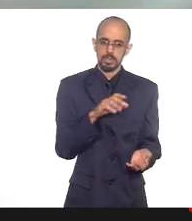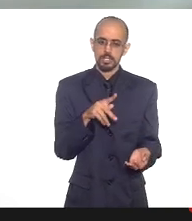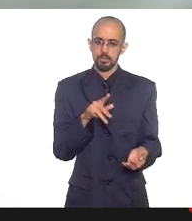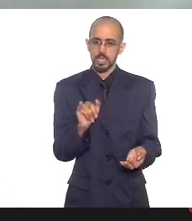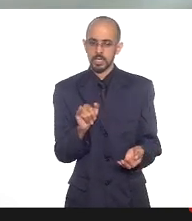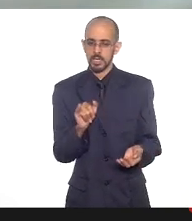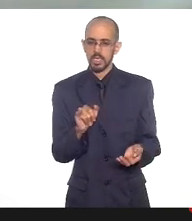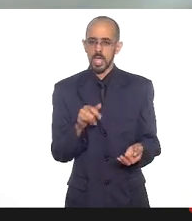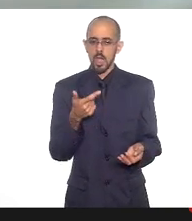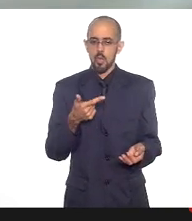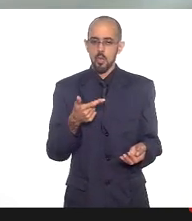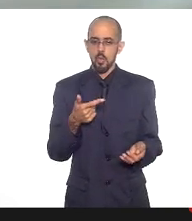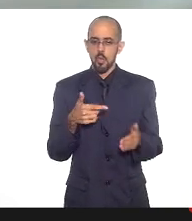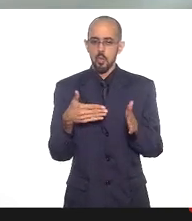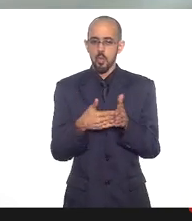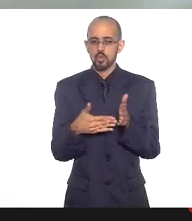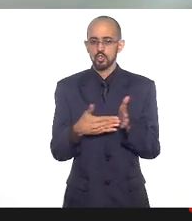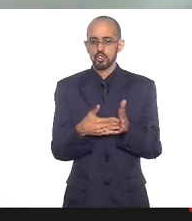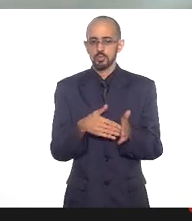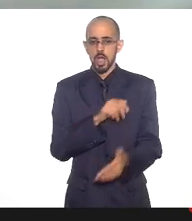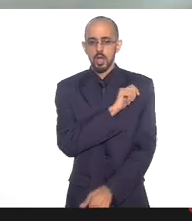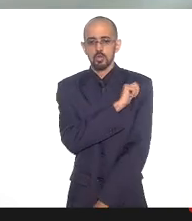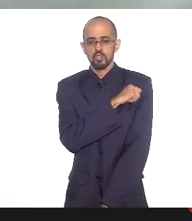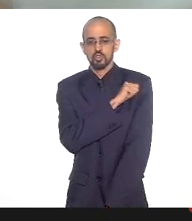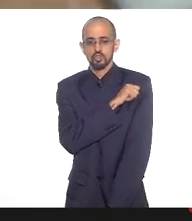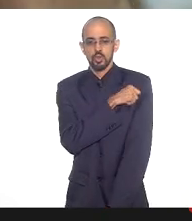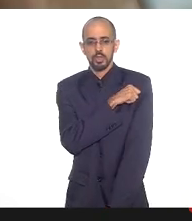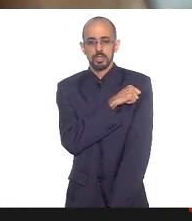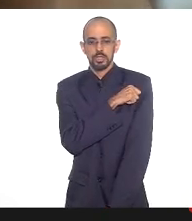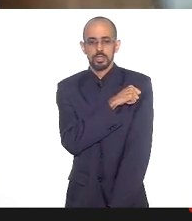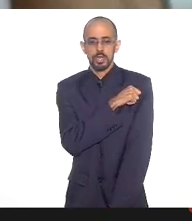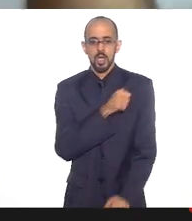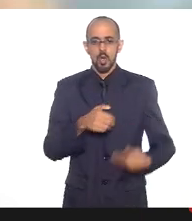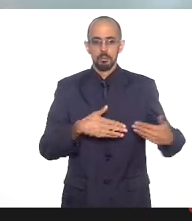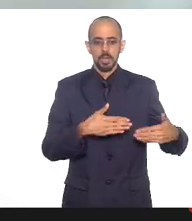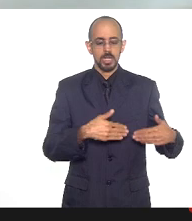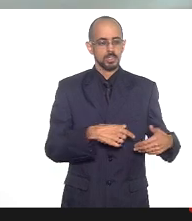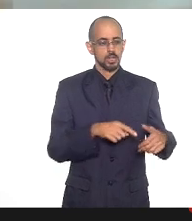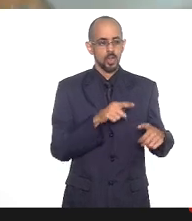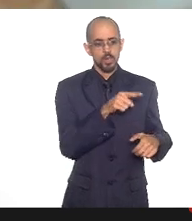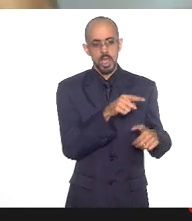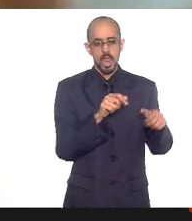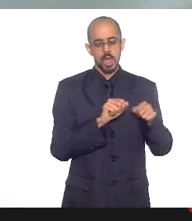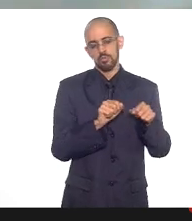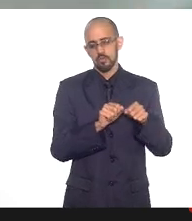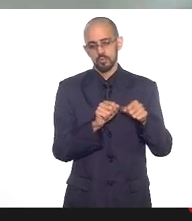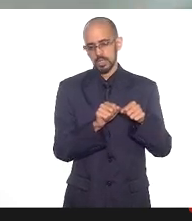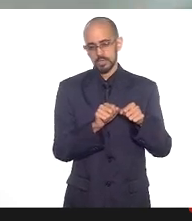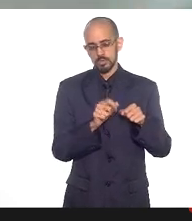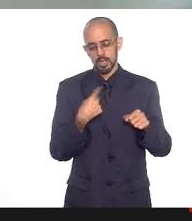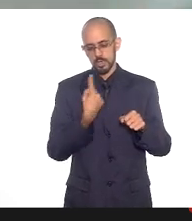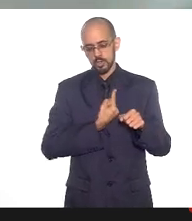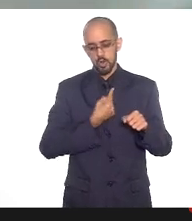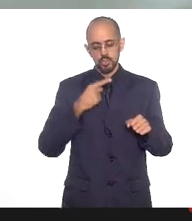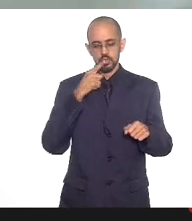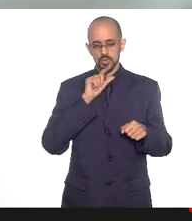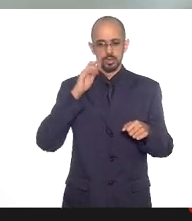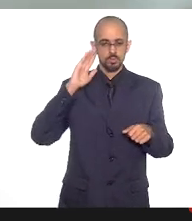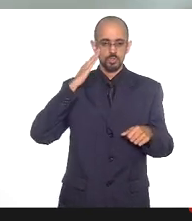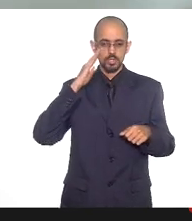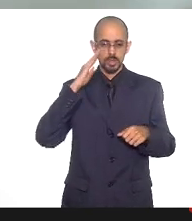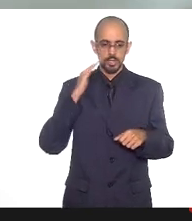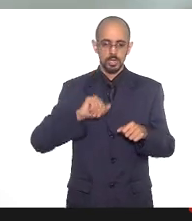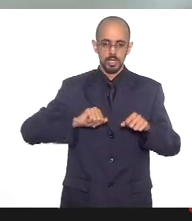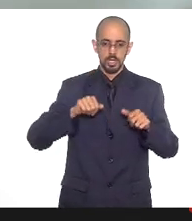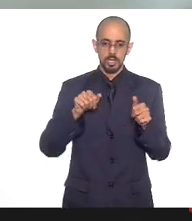última auditoria operacional que ela fez, para a gente saber como é que ela se dá em encaminharmos ao Ministério